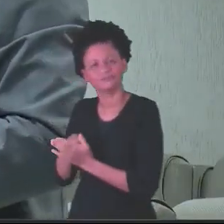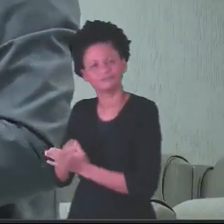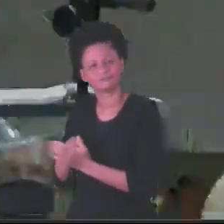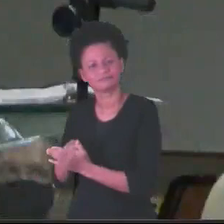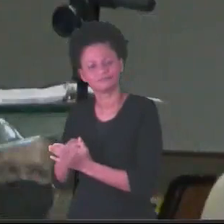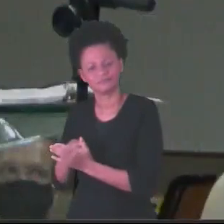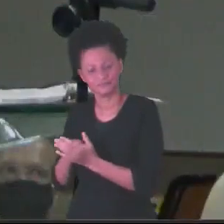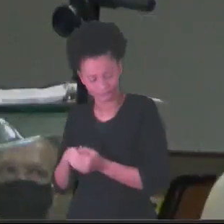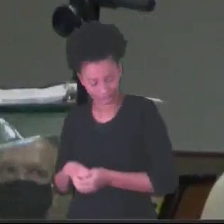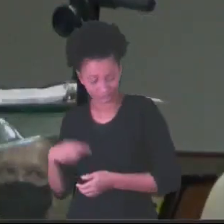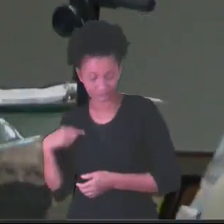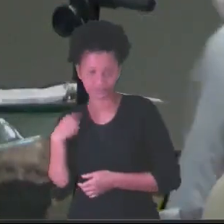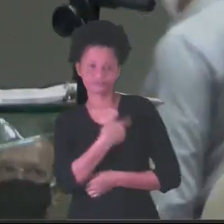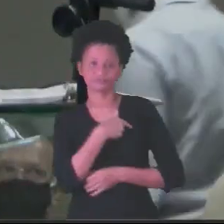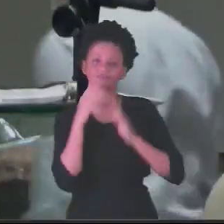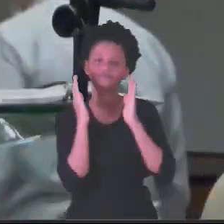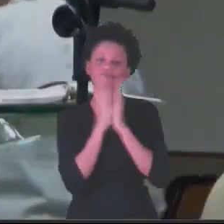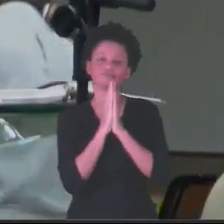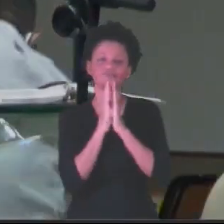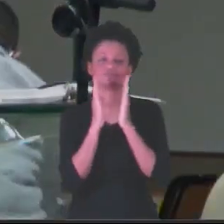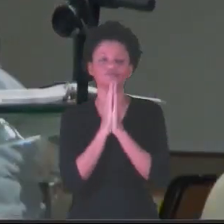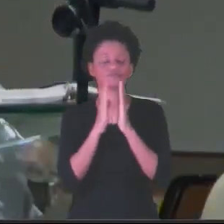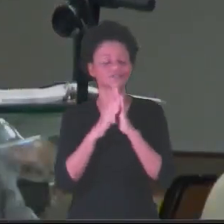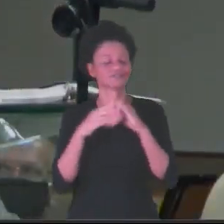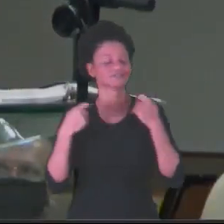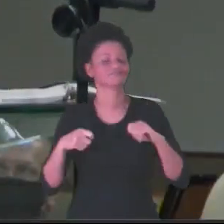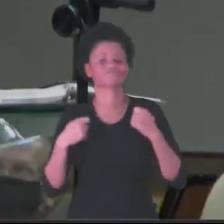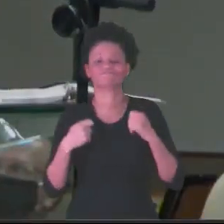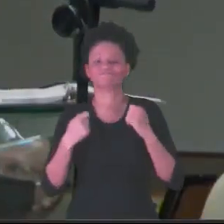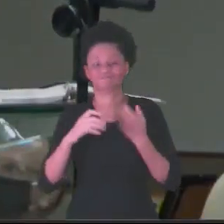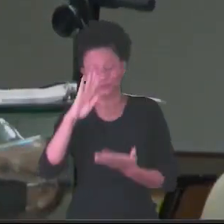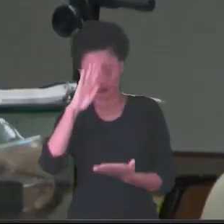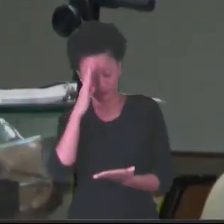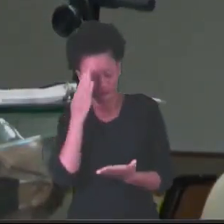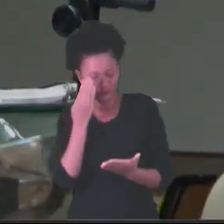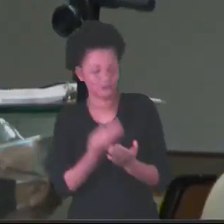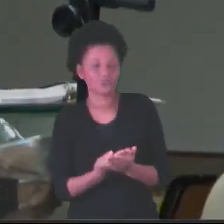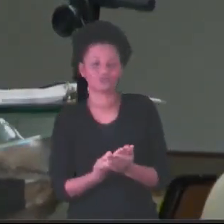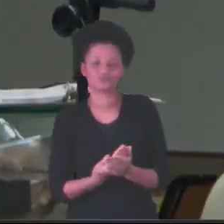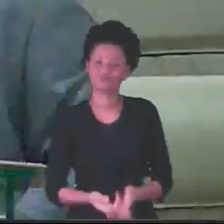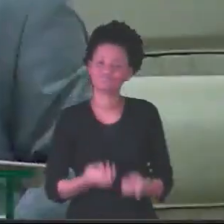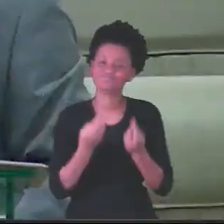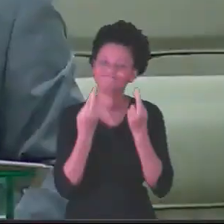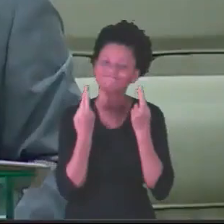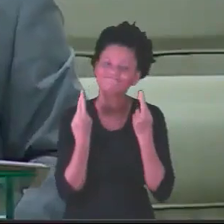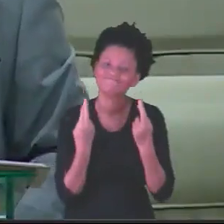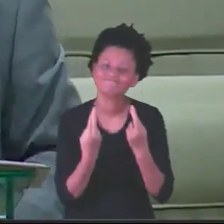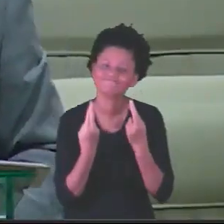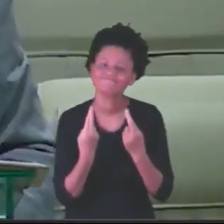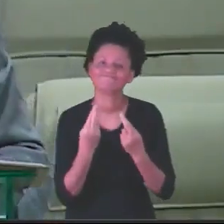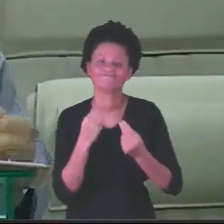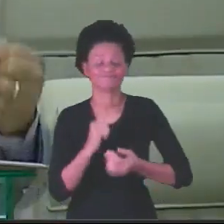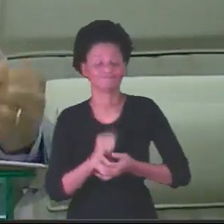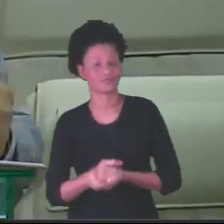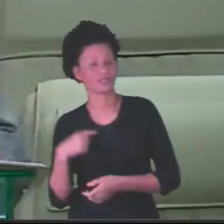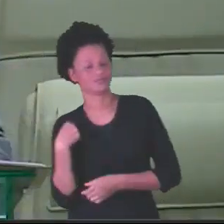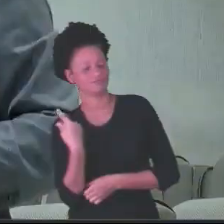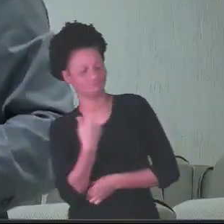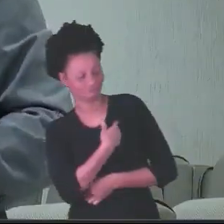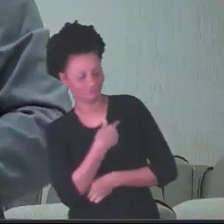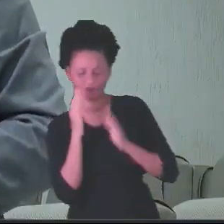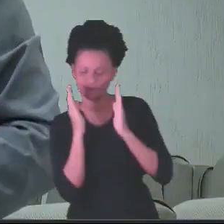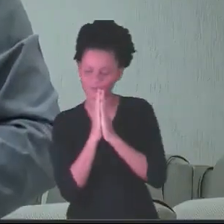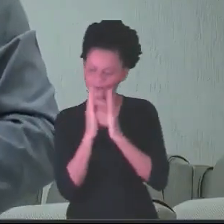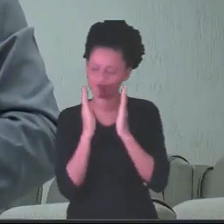a nossa oração tem que ser de confiança e esperança a nossa oração tem que ser de